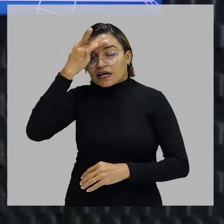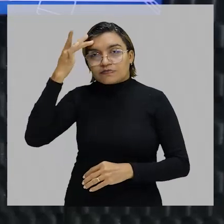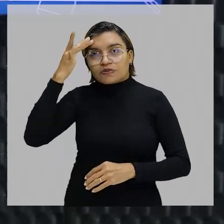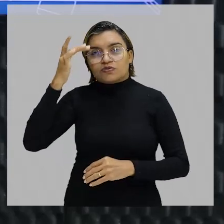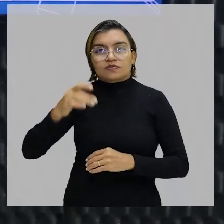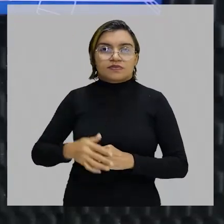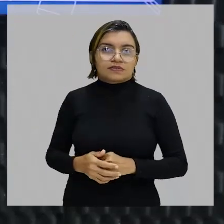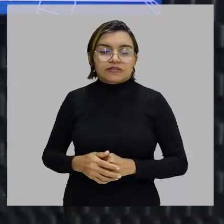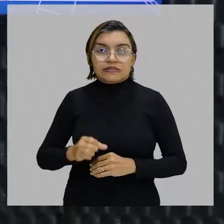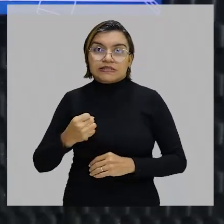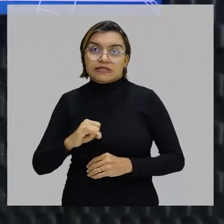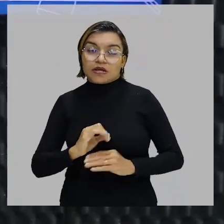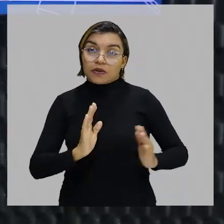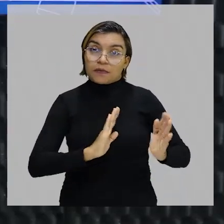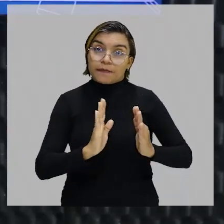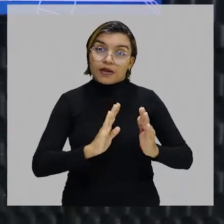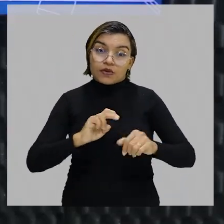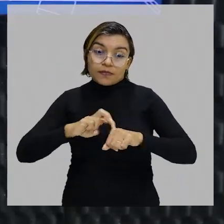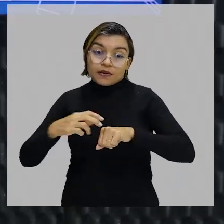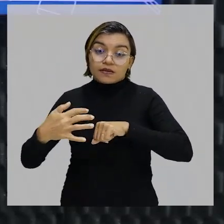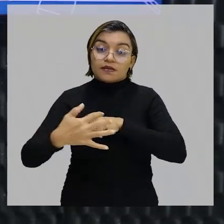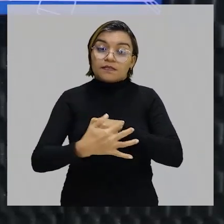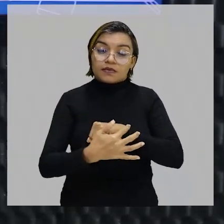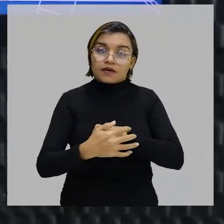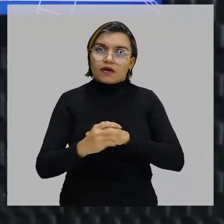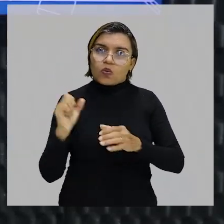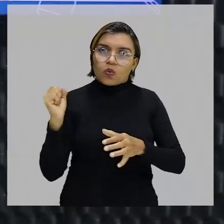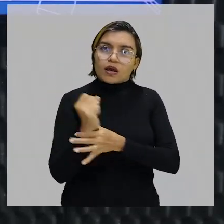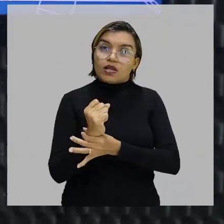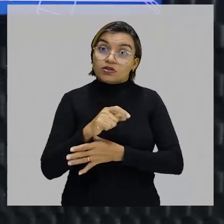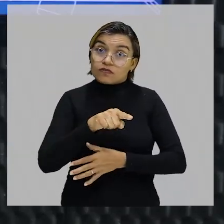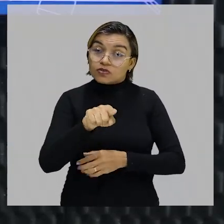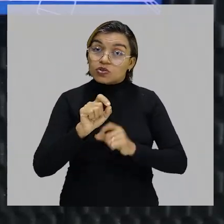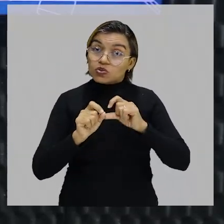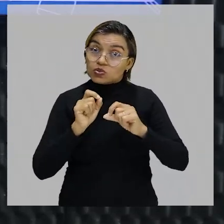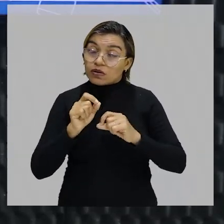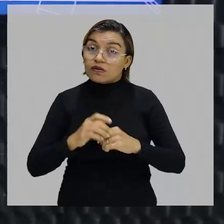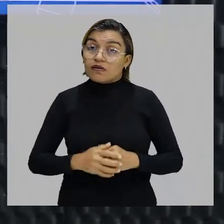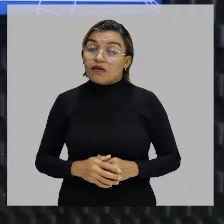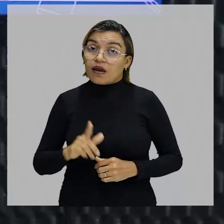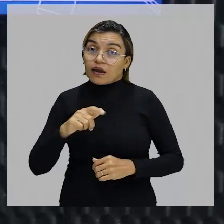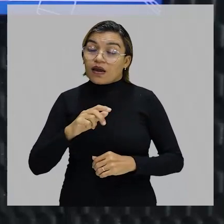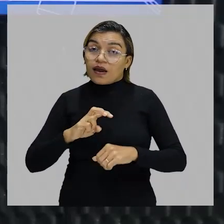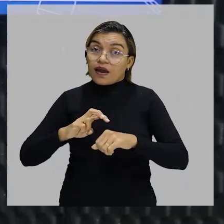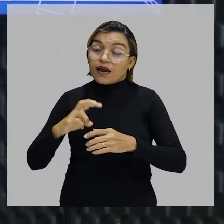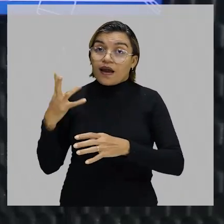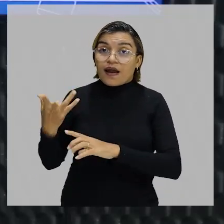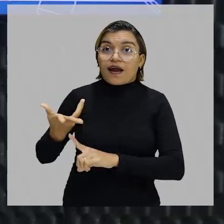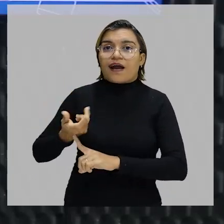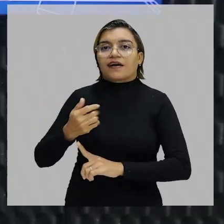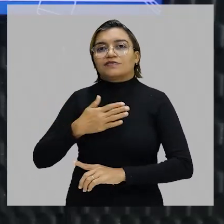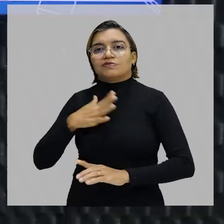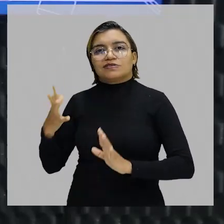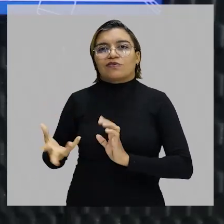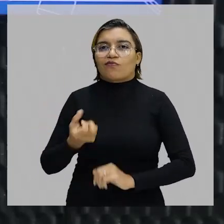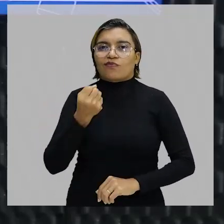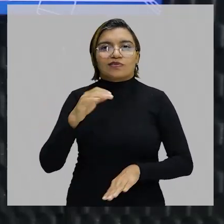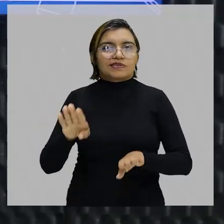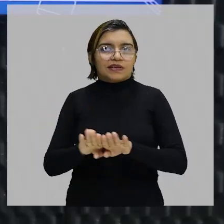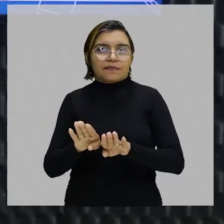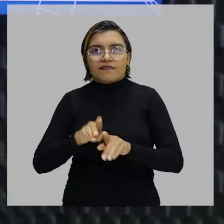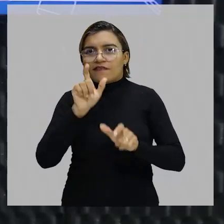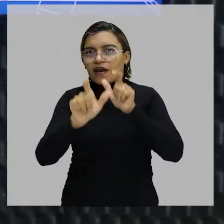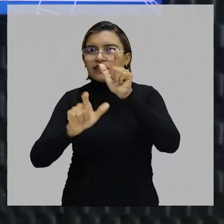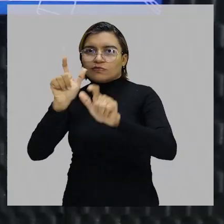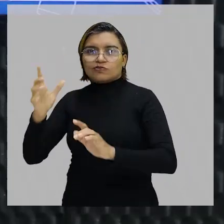tanto? Se durante, nesse período de pandemia, eu posso garantir a vocês, inclusive eu passei por isso, foi a arte que me salvou e salvou muita gente,